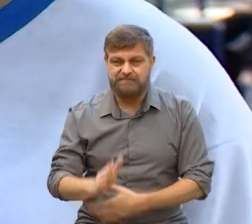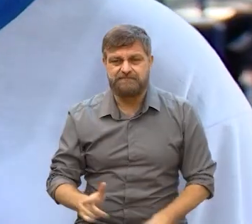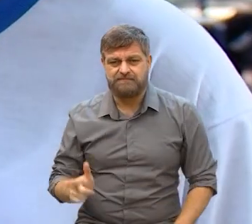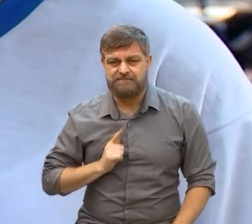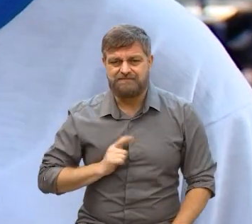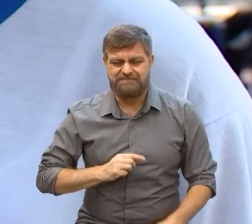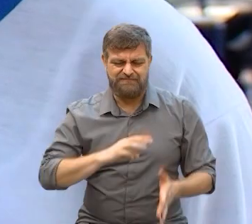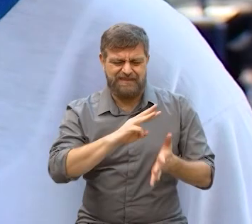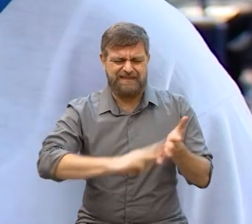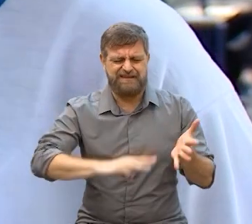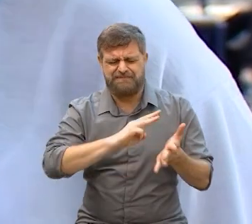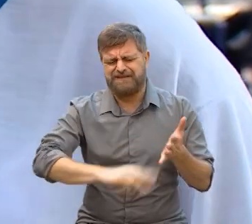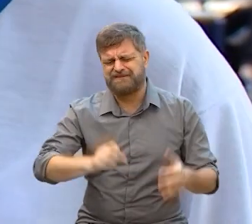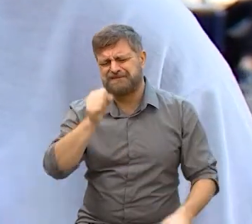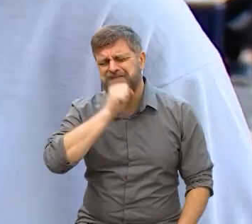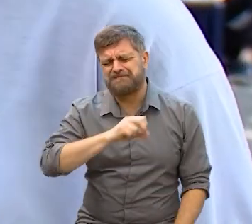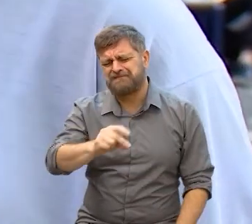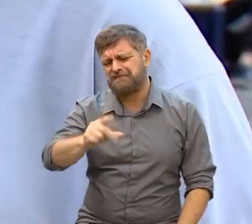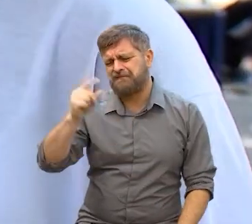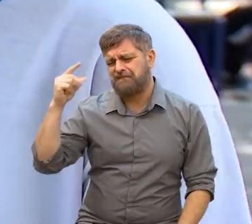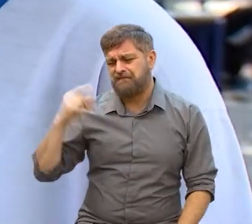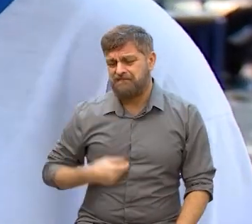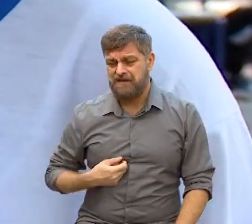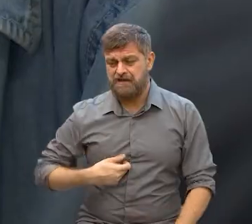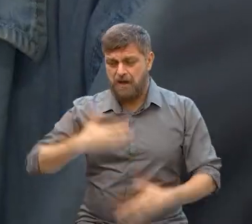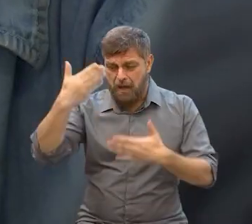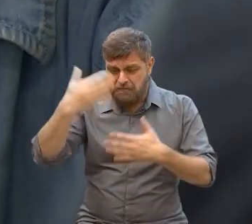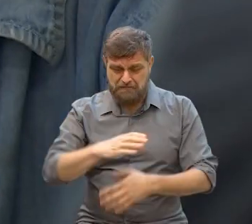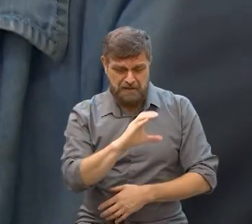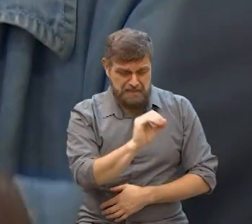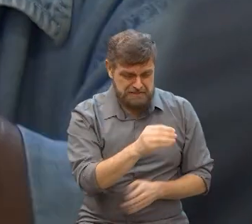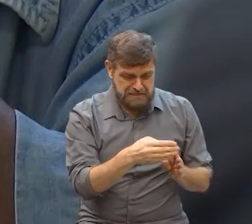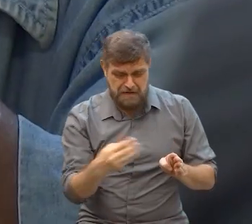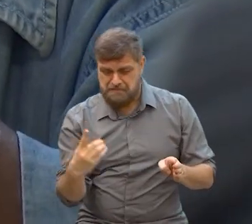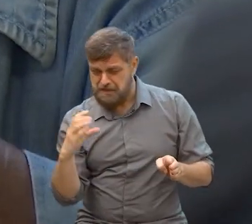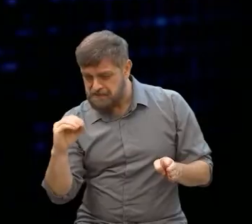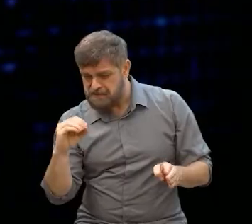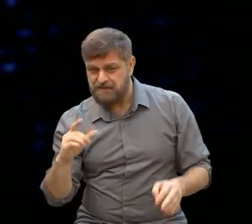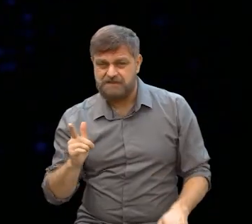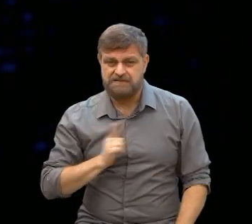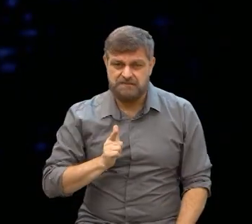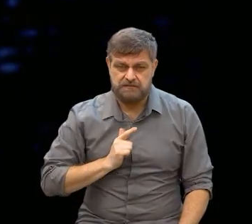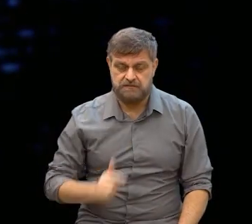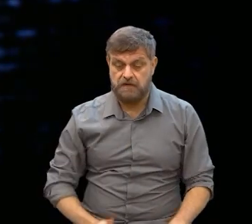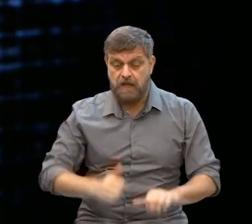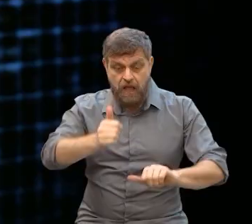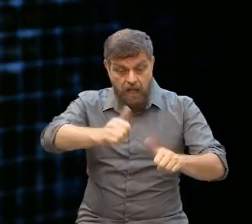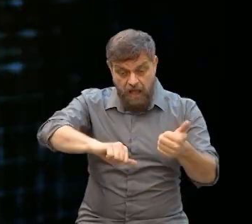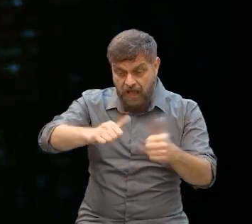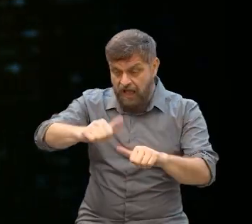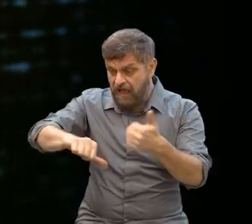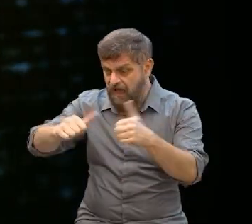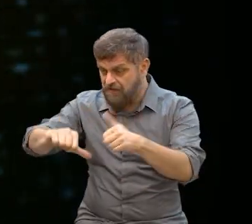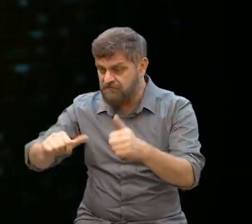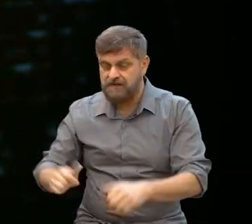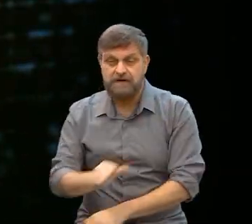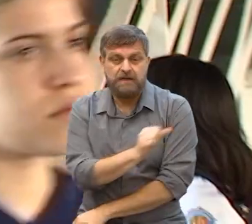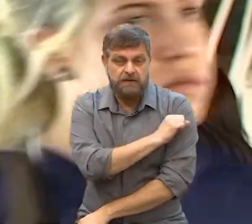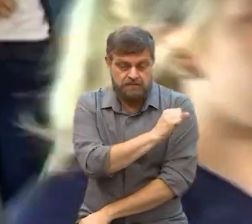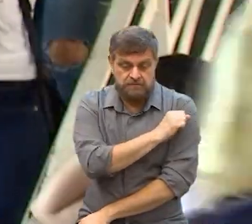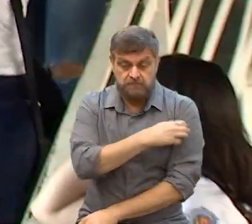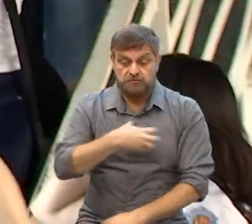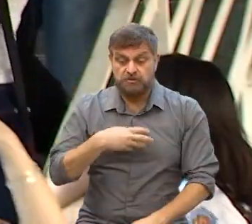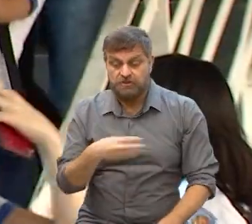desse método arcaico que é de 0 a 10 e só. Novas formas de avaliar o desempenho dos